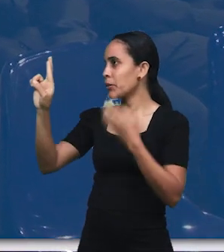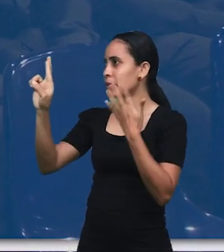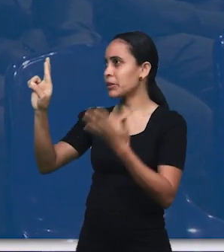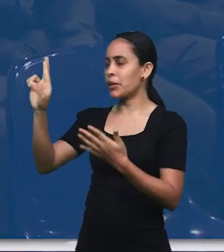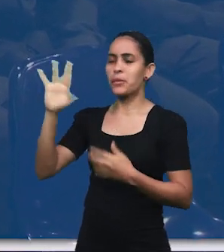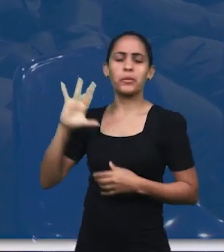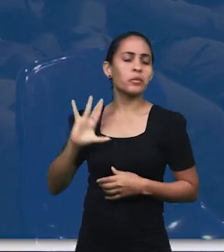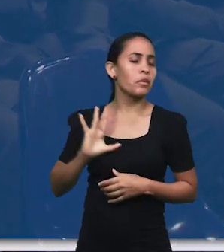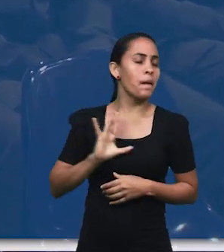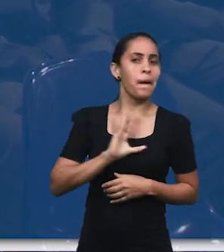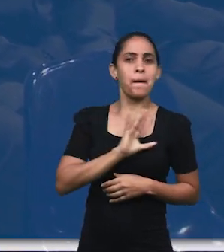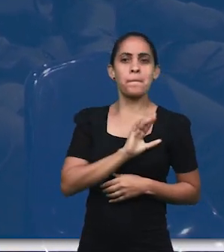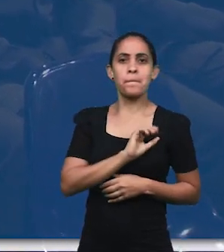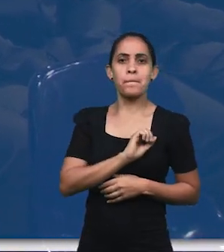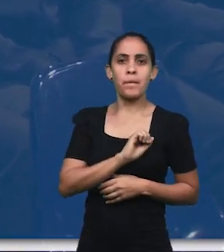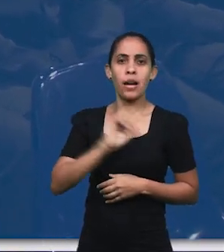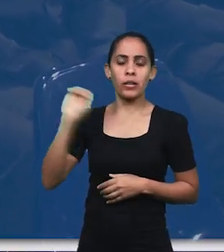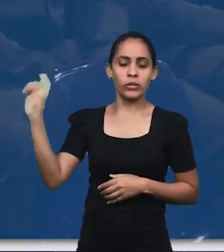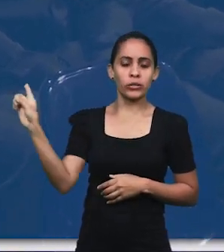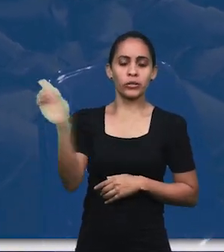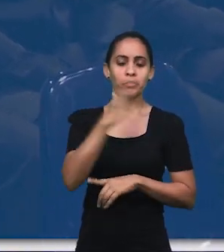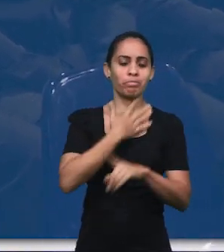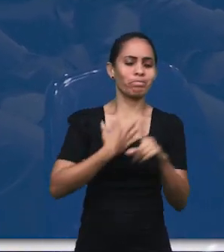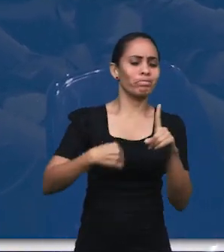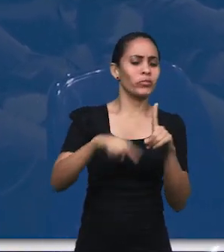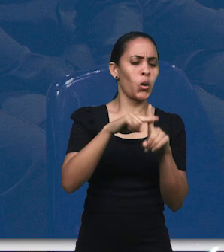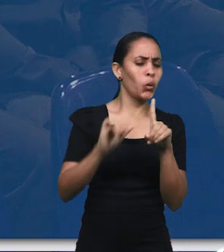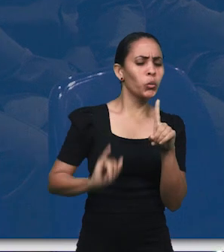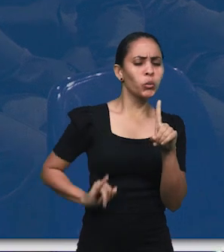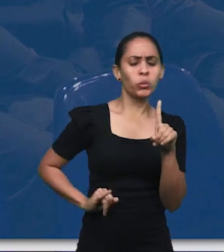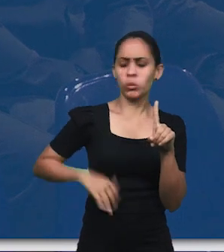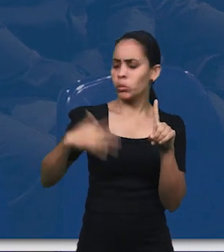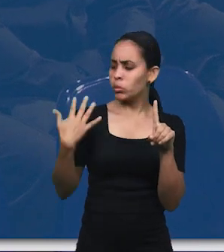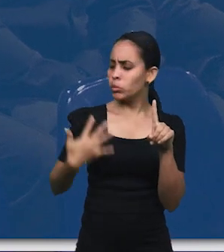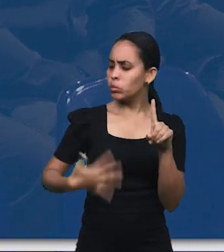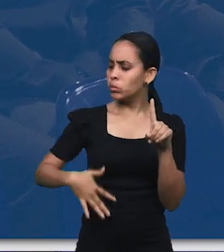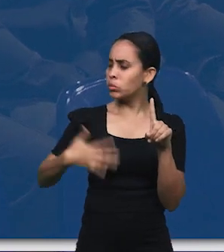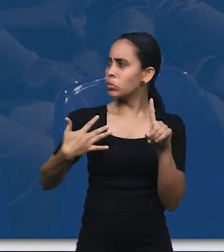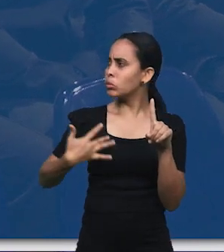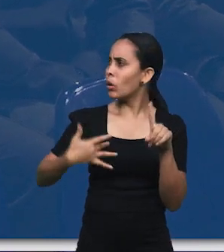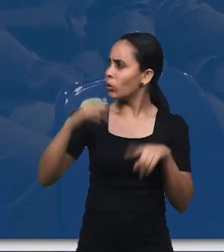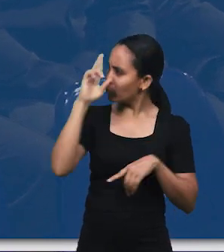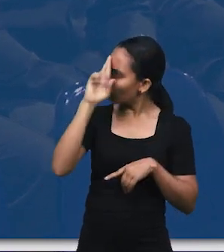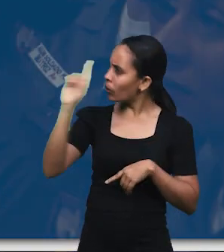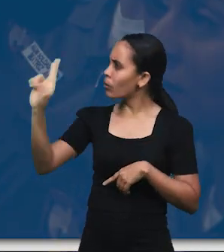Ó, quanto amaste, quanto sofreste,